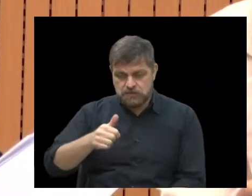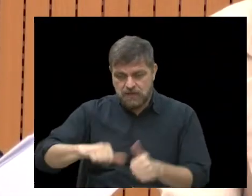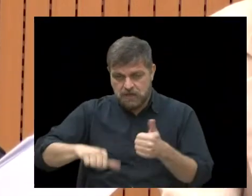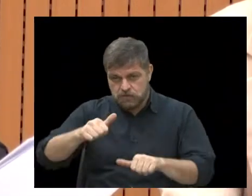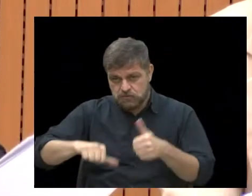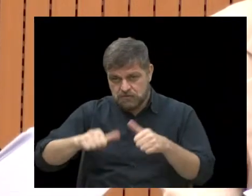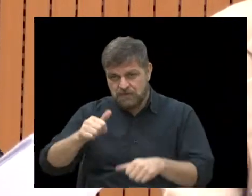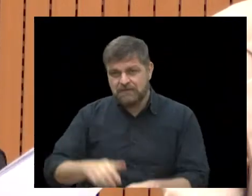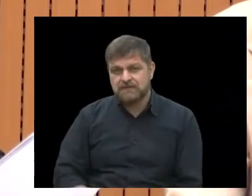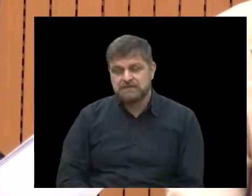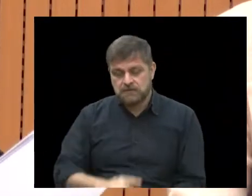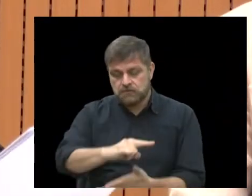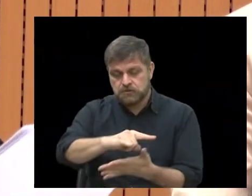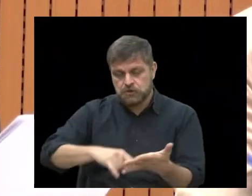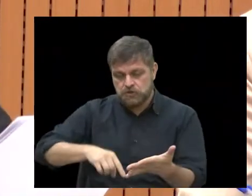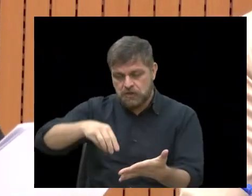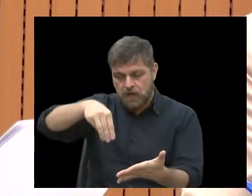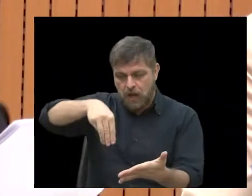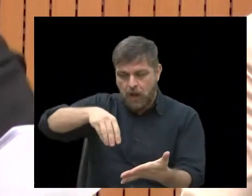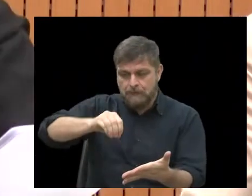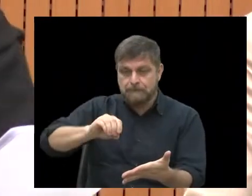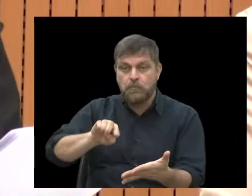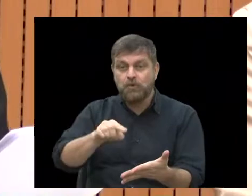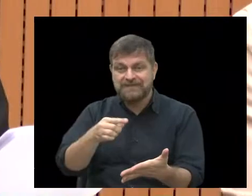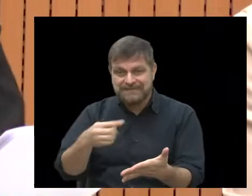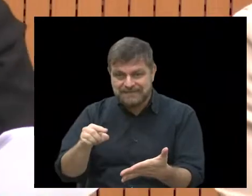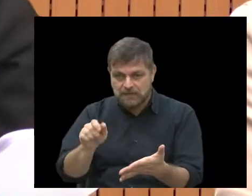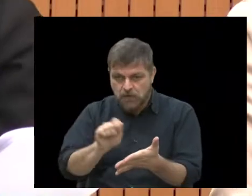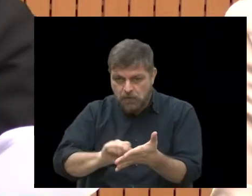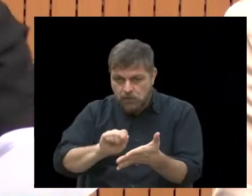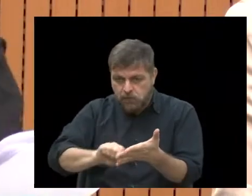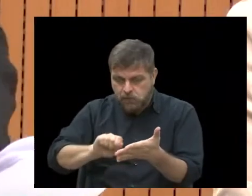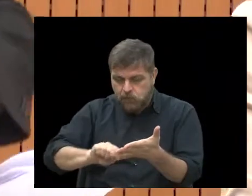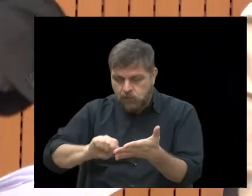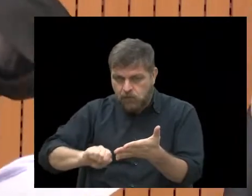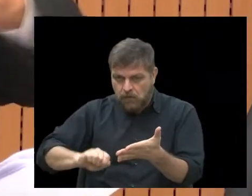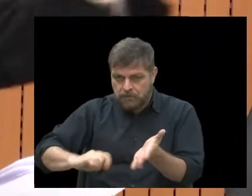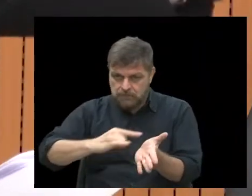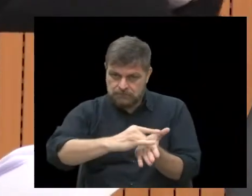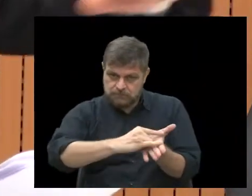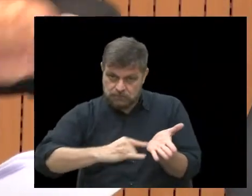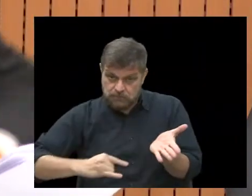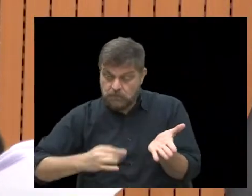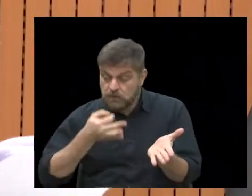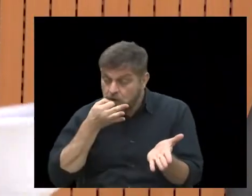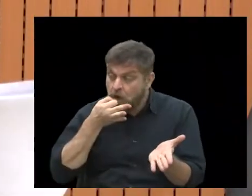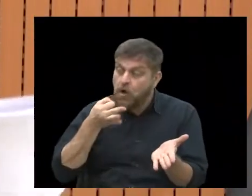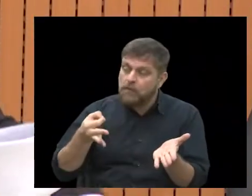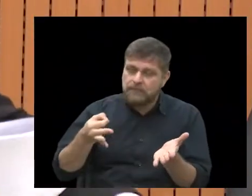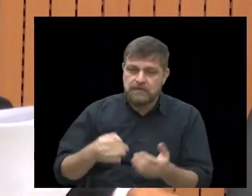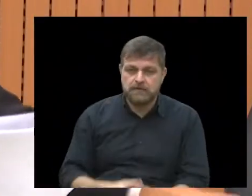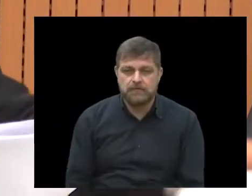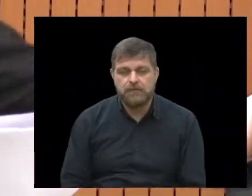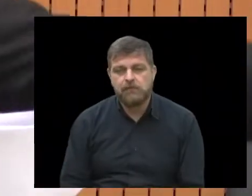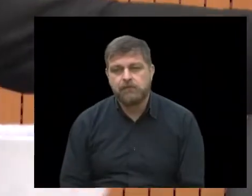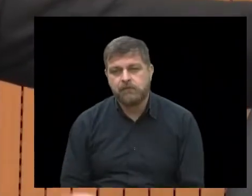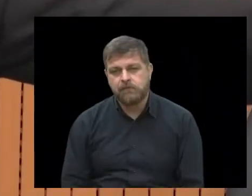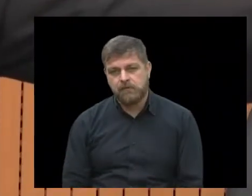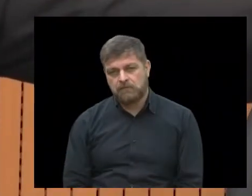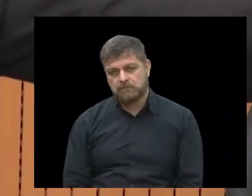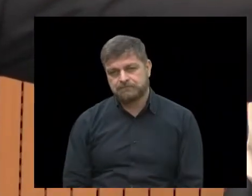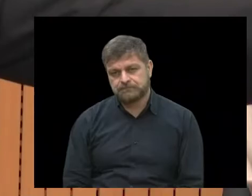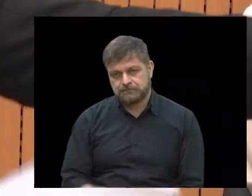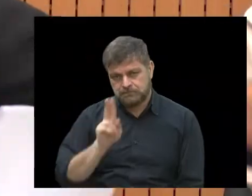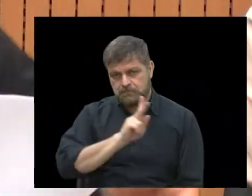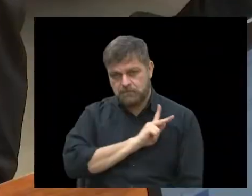votação das moções. Solicito o presidente da Comissão de Constituição e Legalidade para exarar parecer as moções apresentadas.